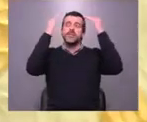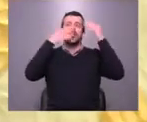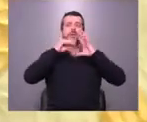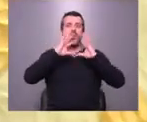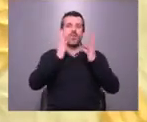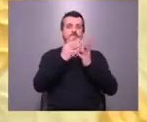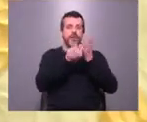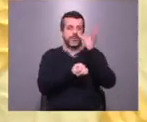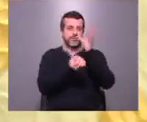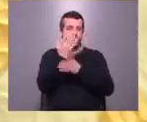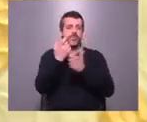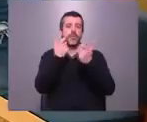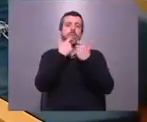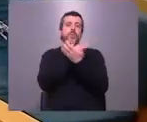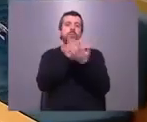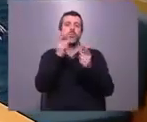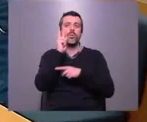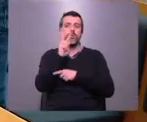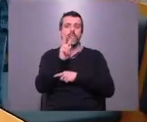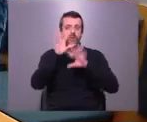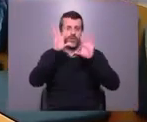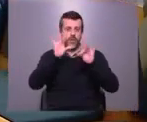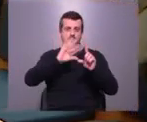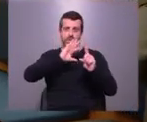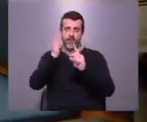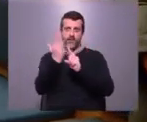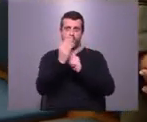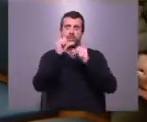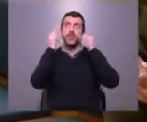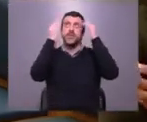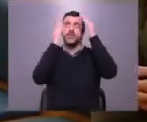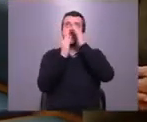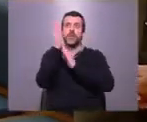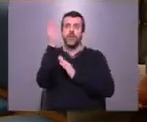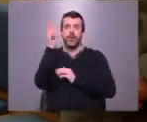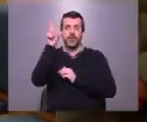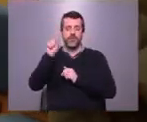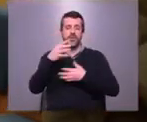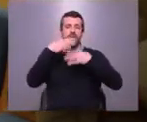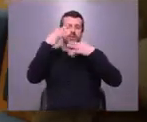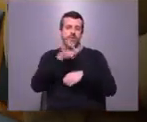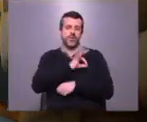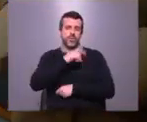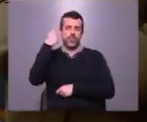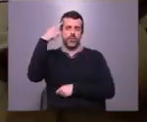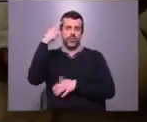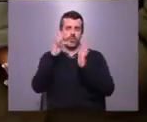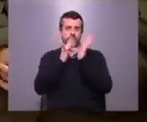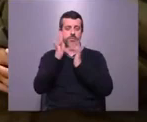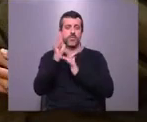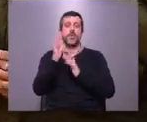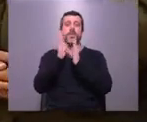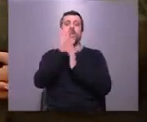da terra, de todas as coisas visíveis e invisíveis. Creio em um só Senhor Jesus Cristo,